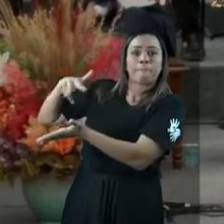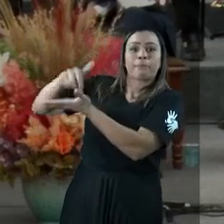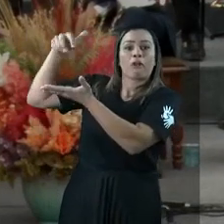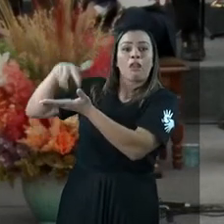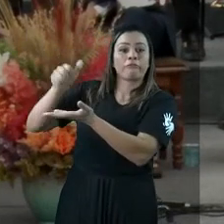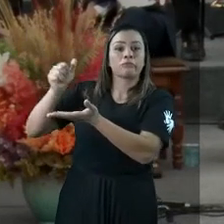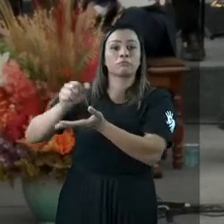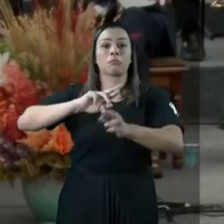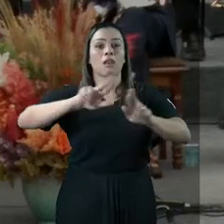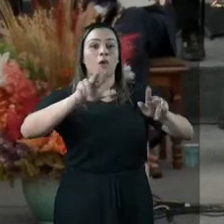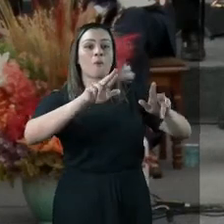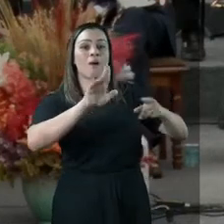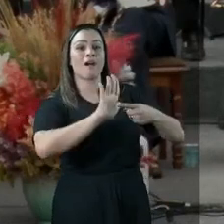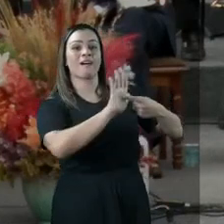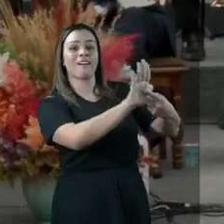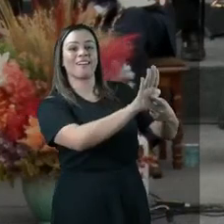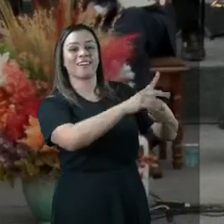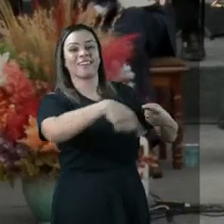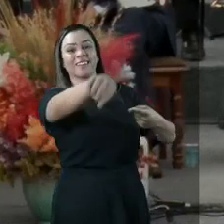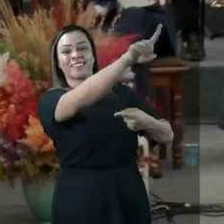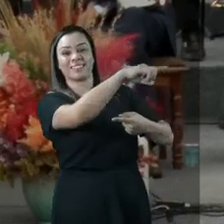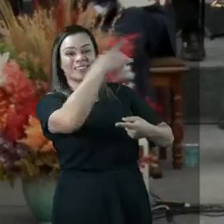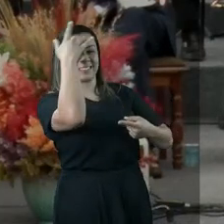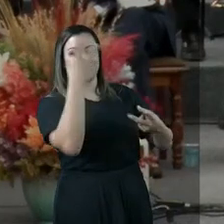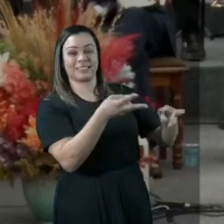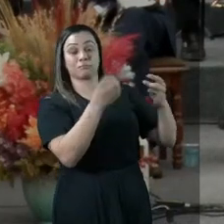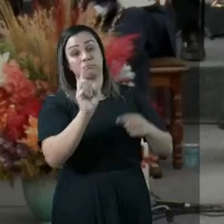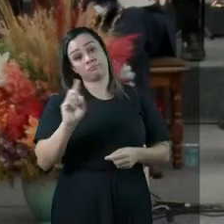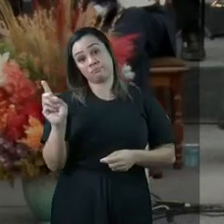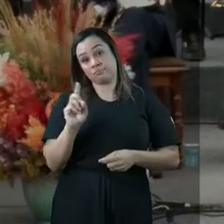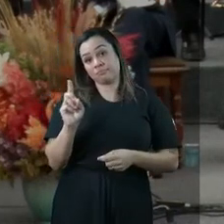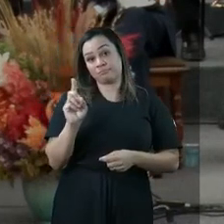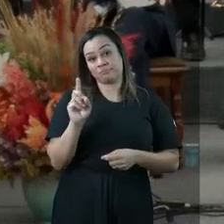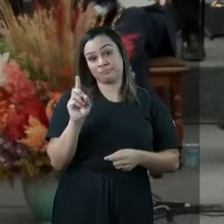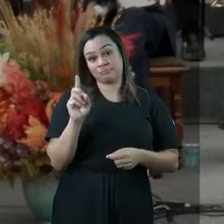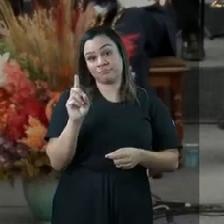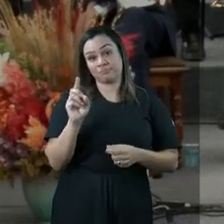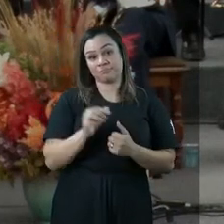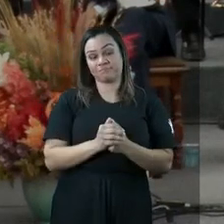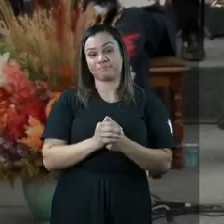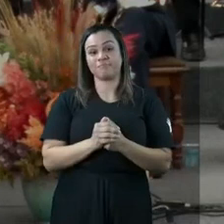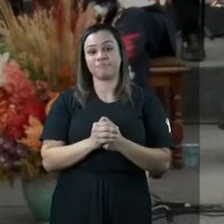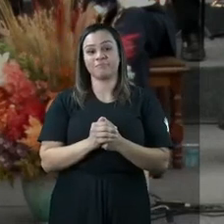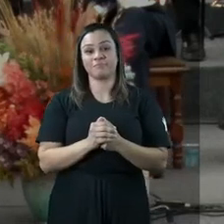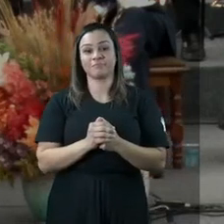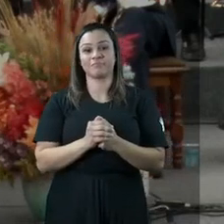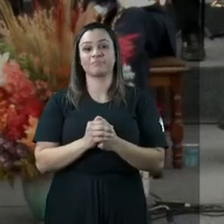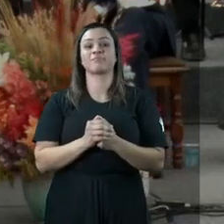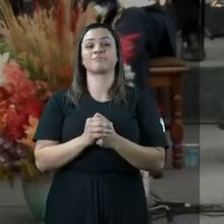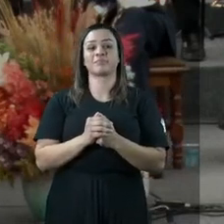não adiante do Senhor. Porque quem conhece o Rei da Glória nunca vai na frente dele, sempre vai